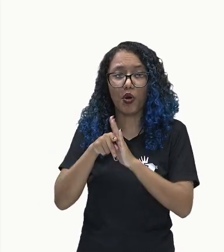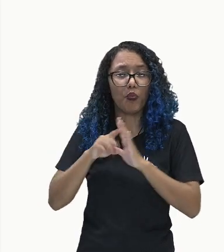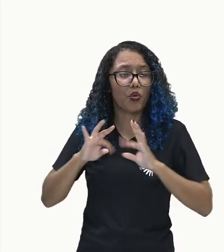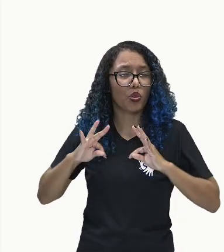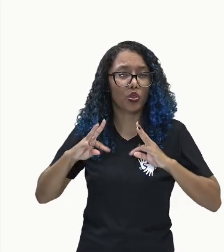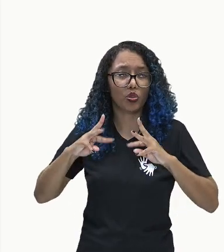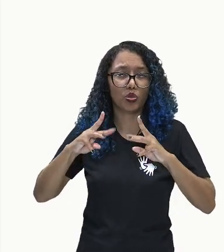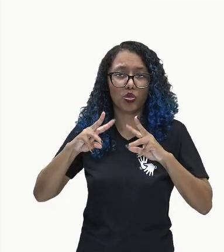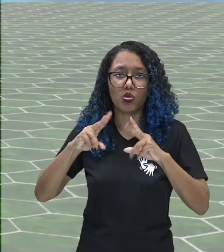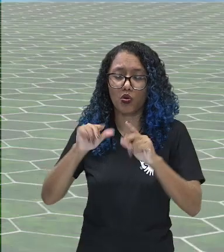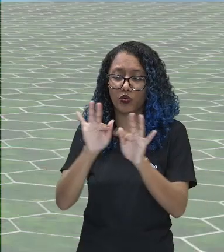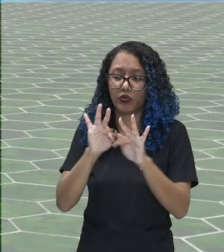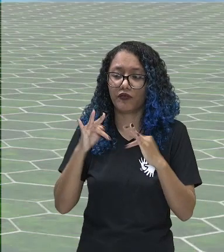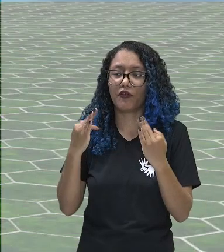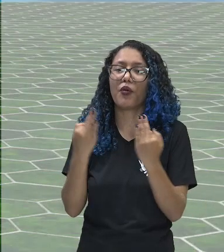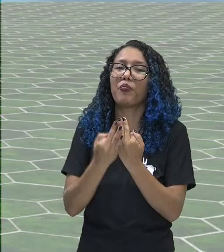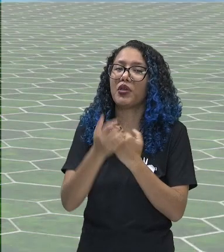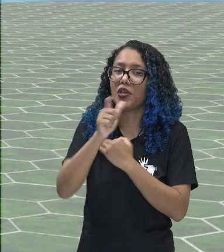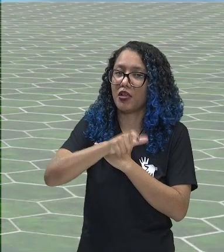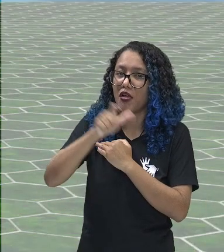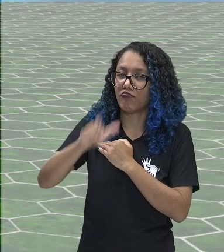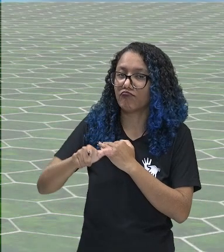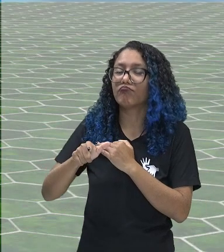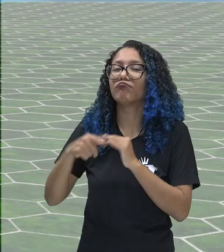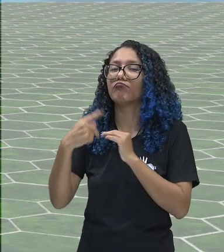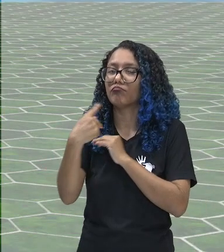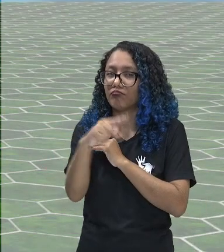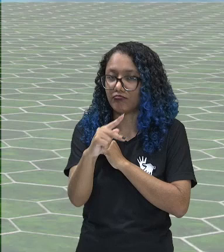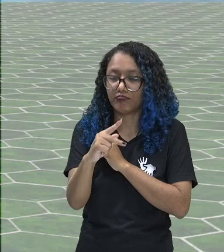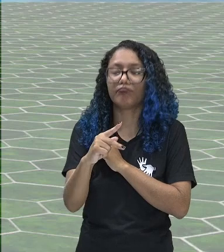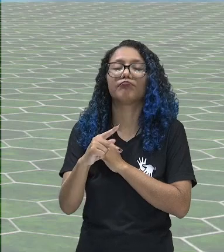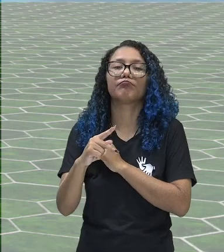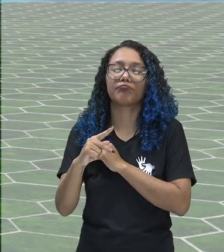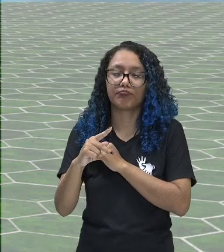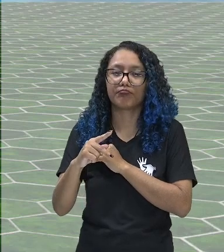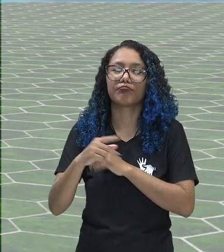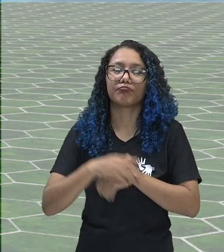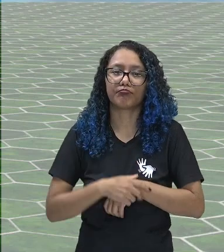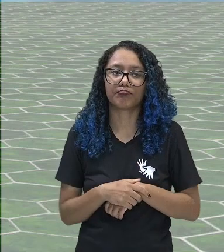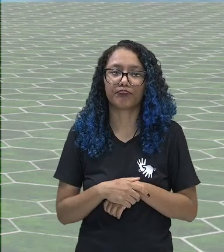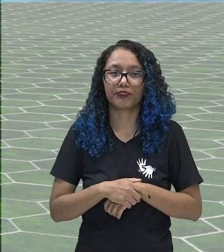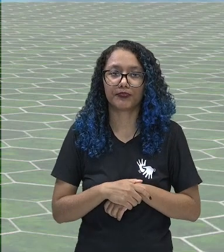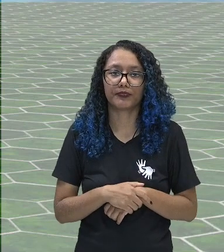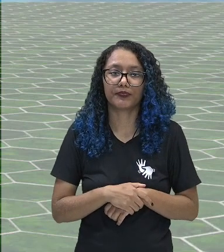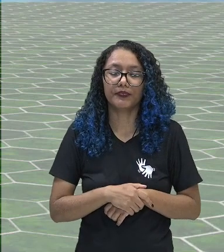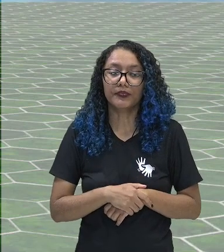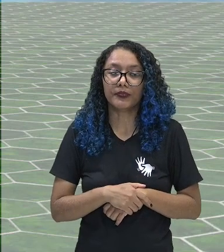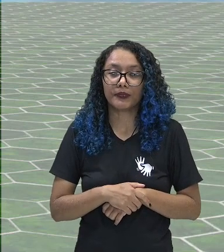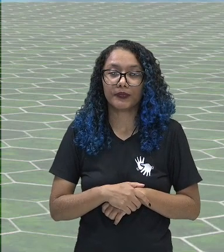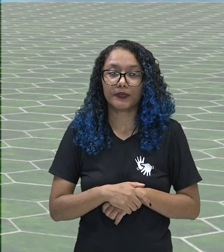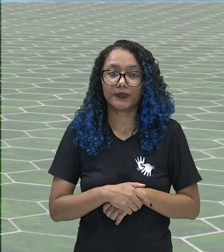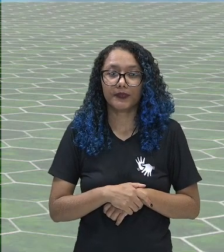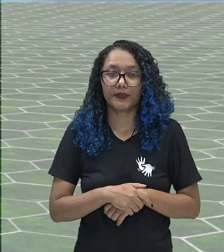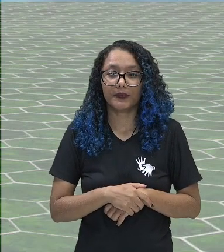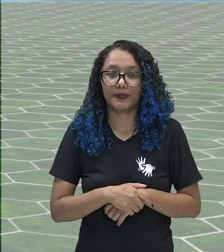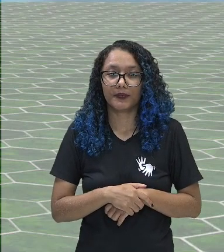todos os seus familiares, tá? E assim é que você vai poder ali